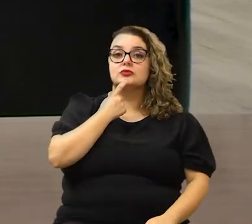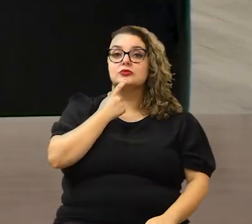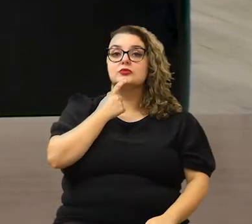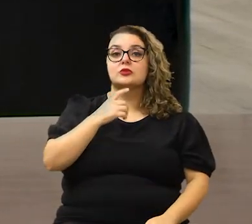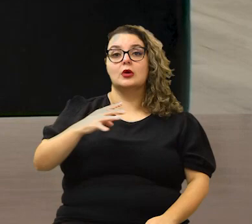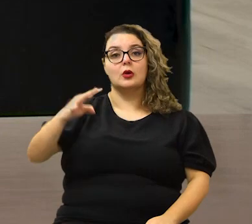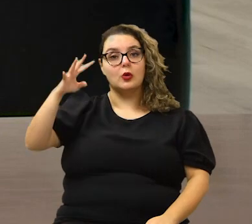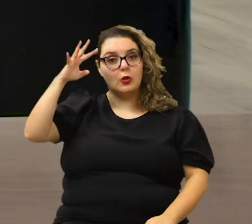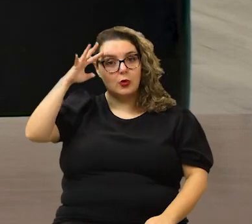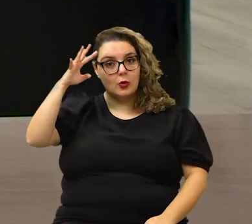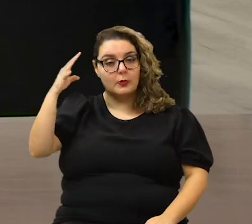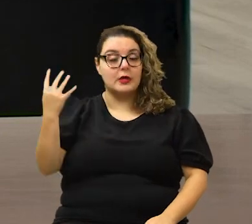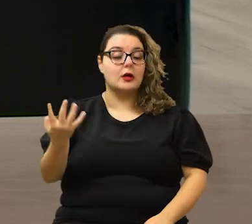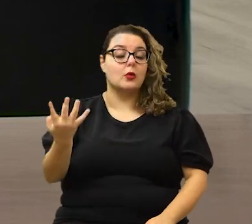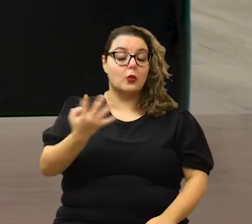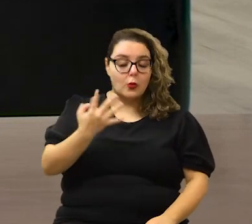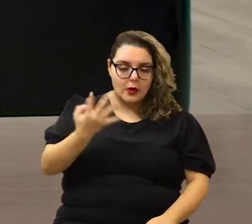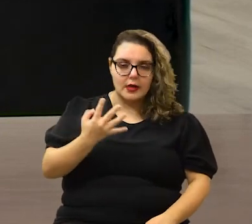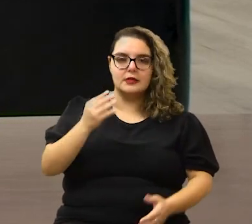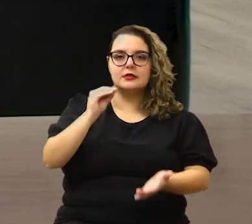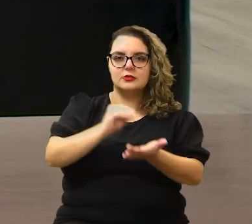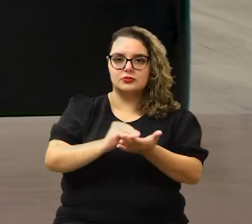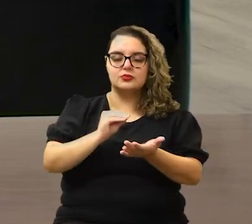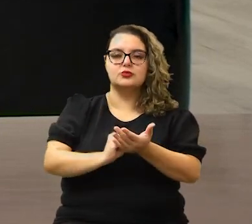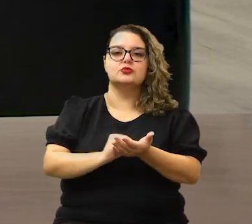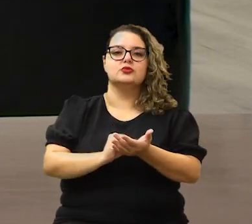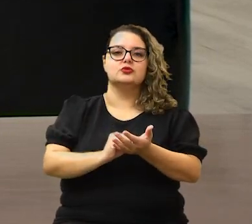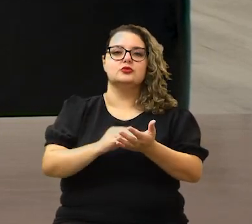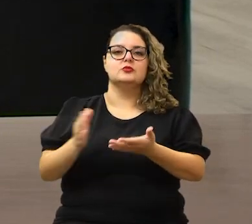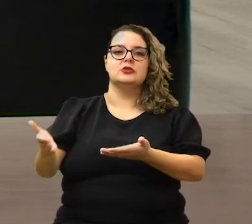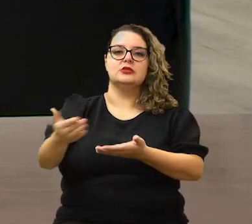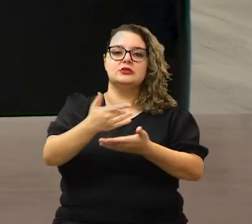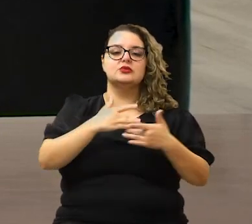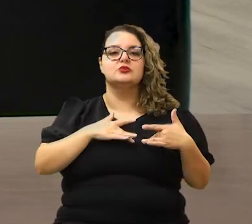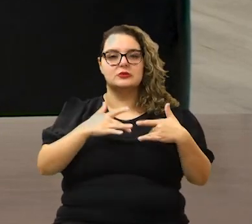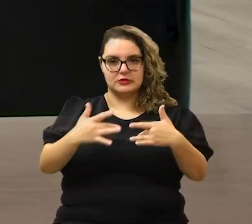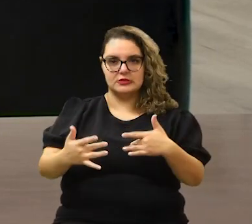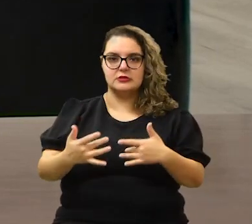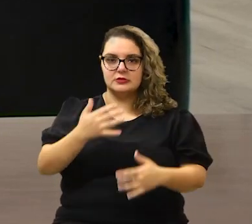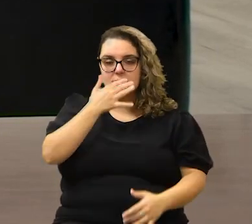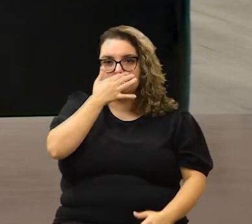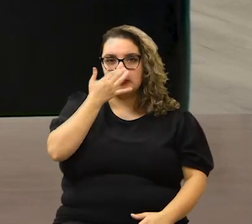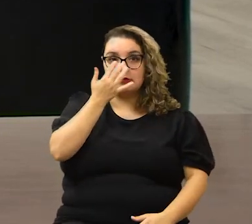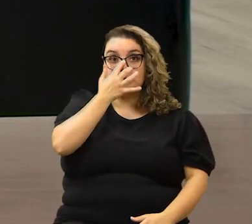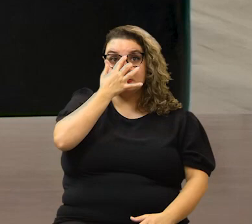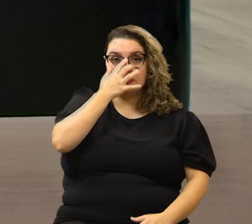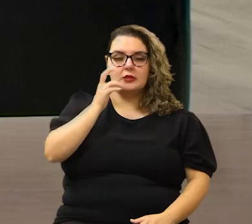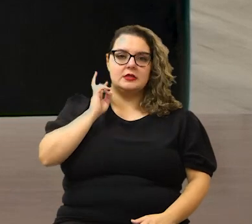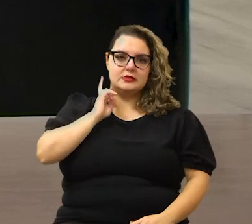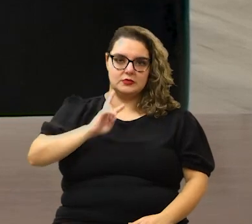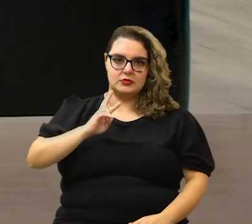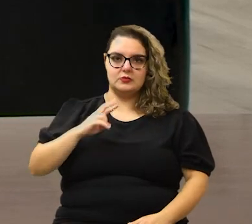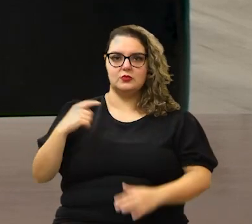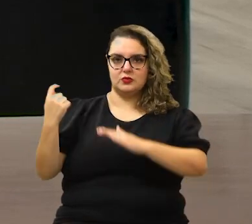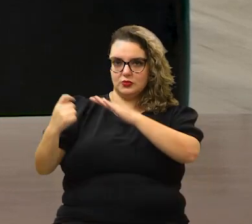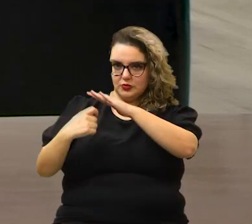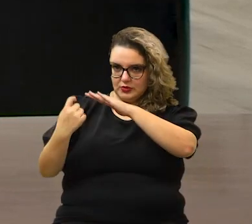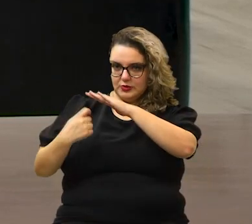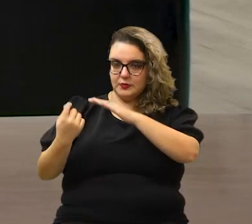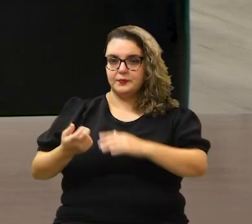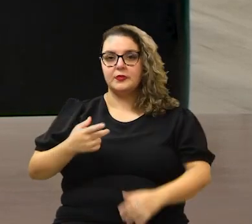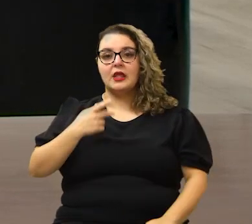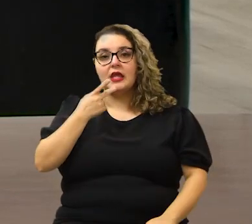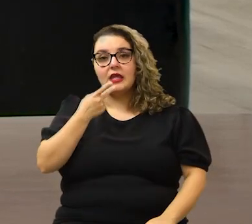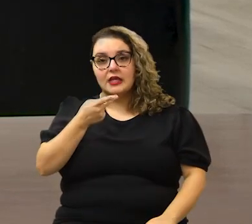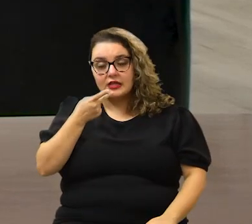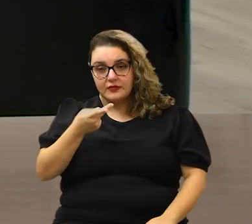com a quarta e última retirada das doações nessa campanha aí às vítimas do Rio Grande do Sul. Queria